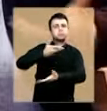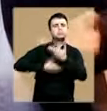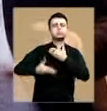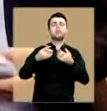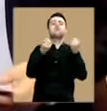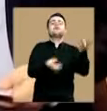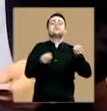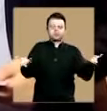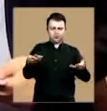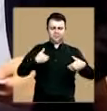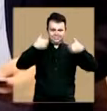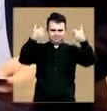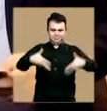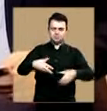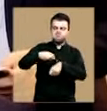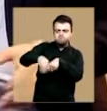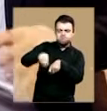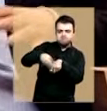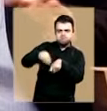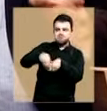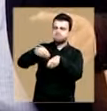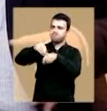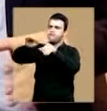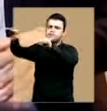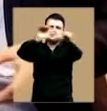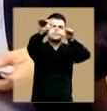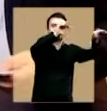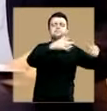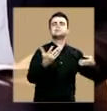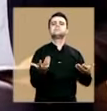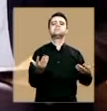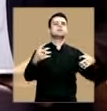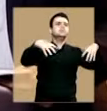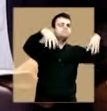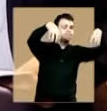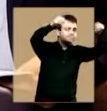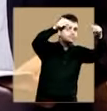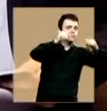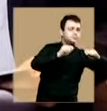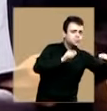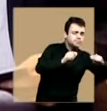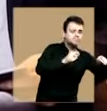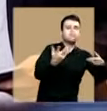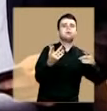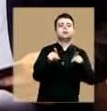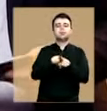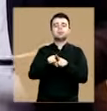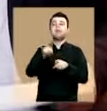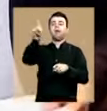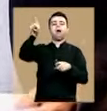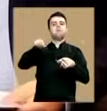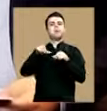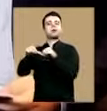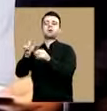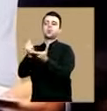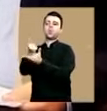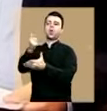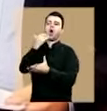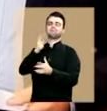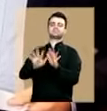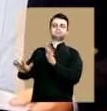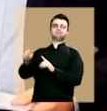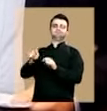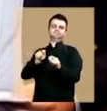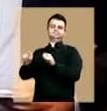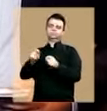e troque essas informações em todas as esferas, desde do apagar a luz até uma compra consciente de